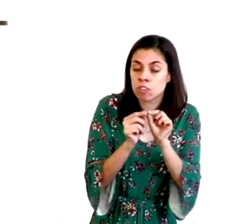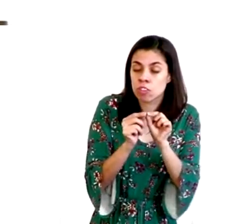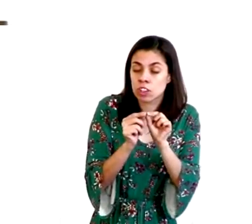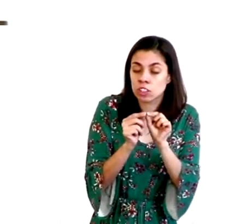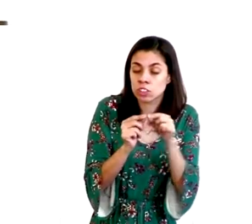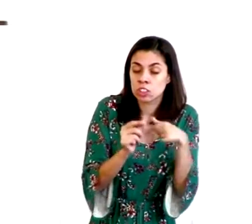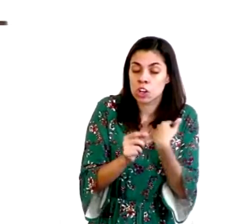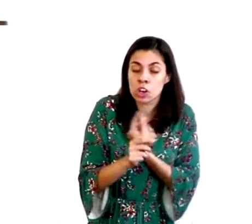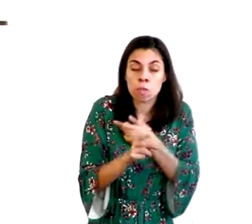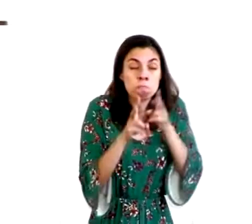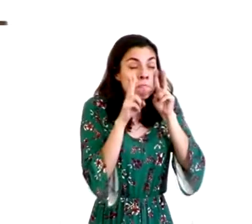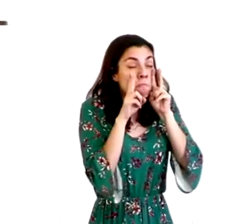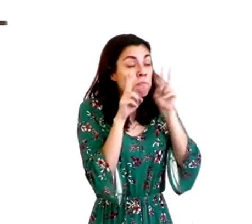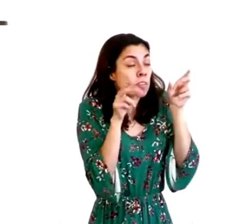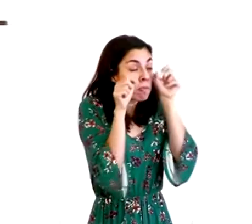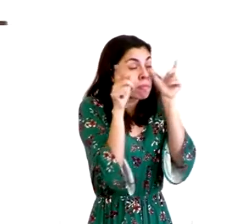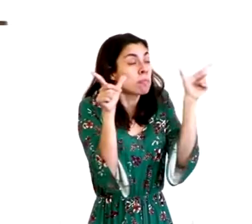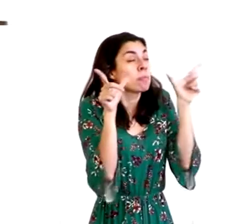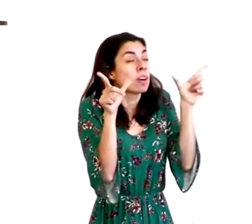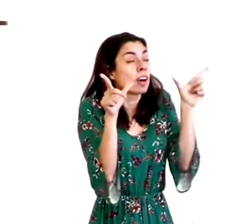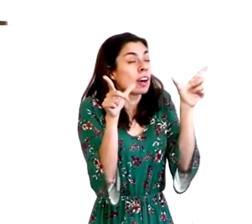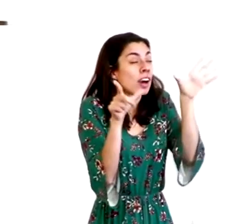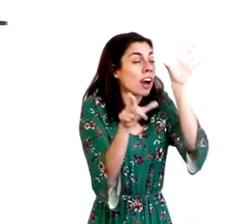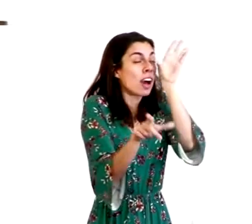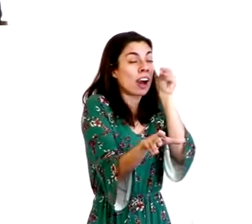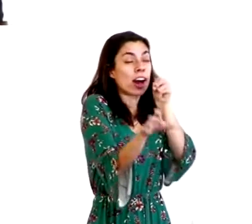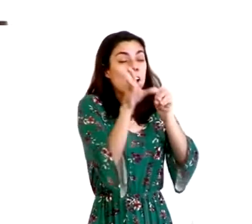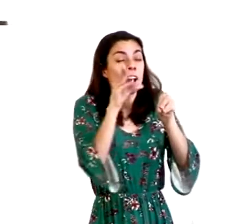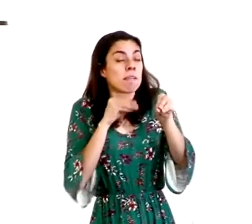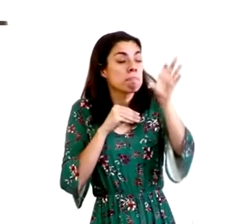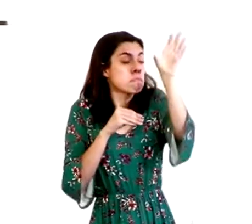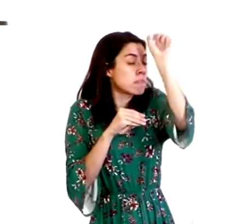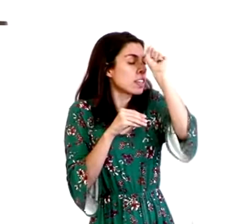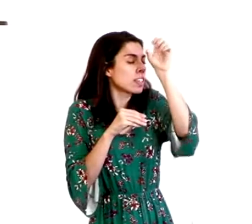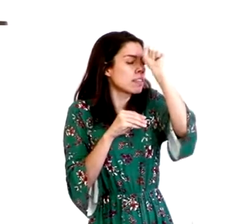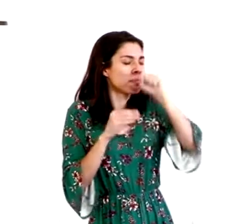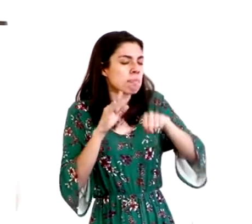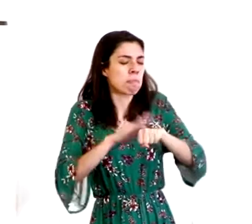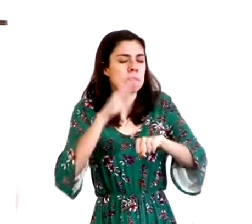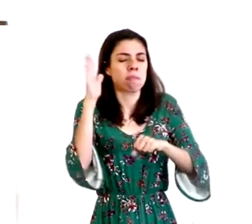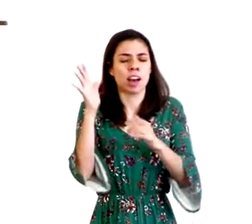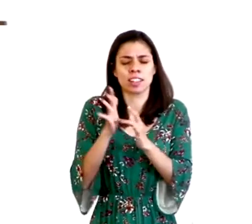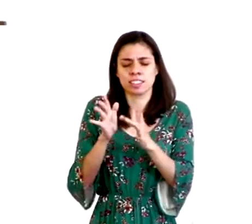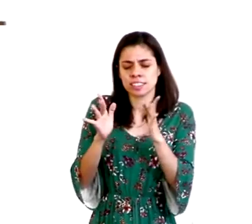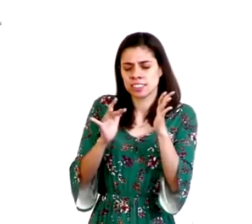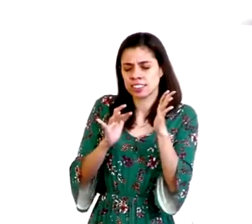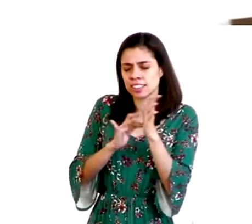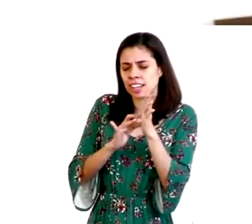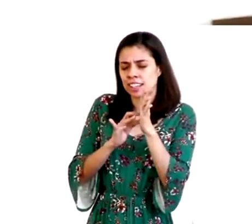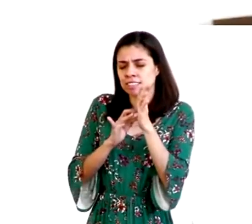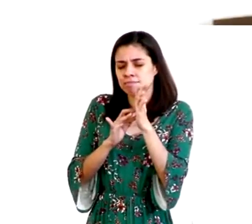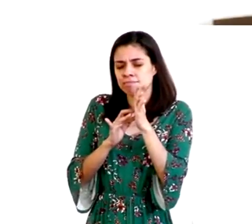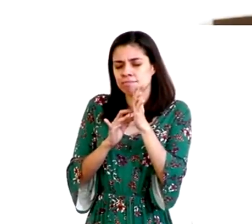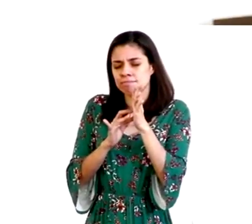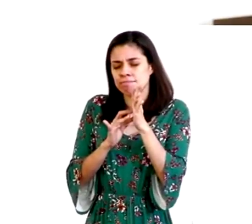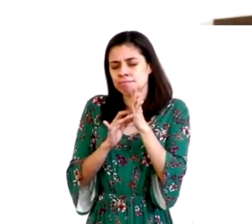para aprendermos mais de Jesus, para aprendermos mais do Senhor, do